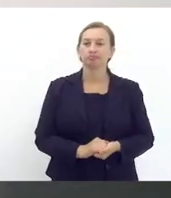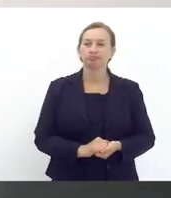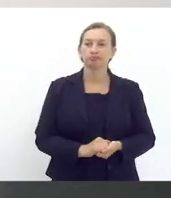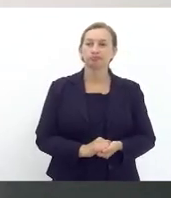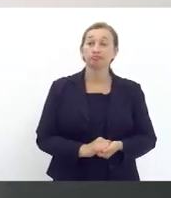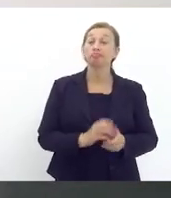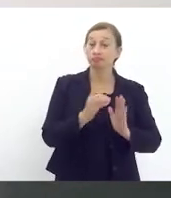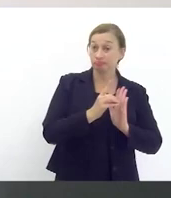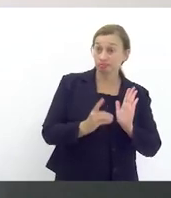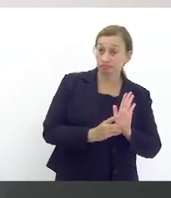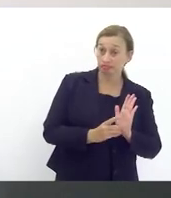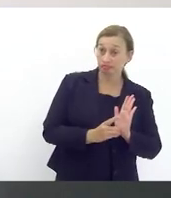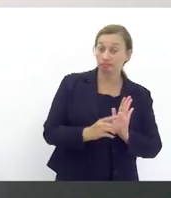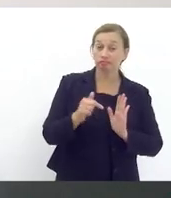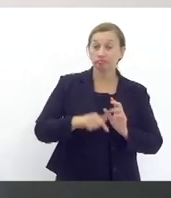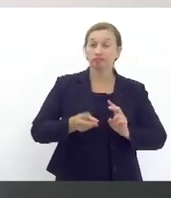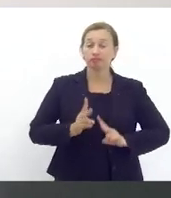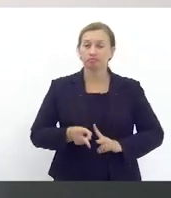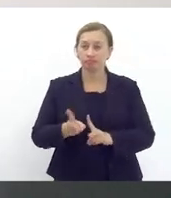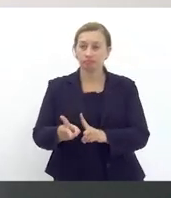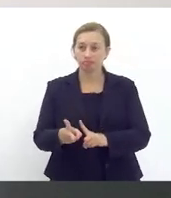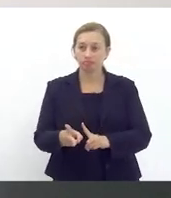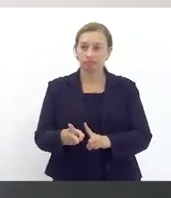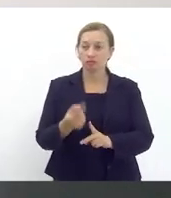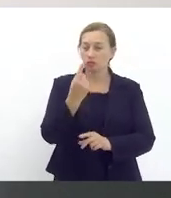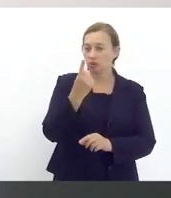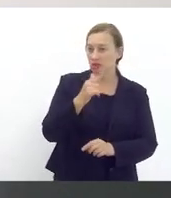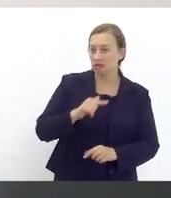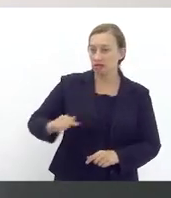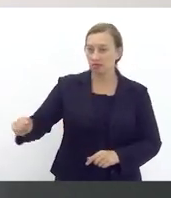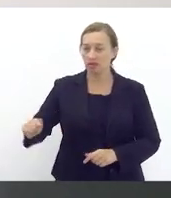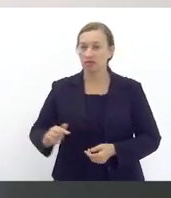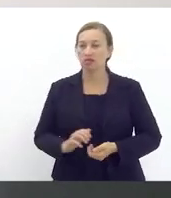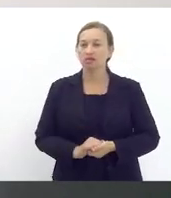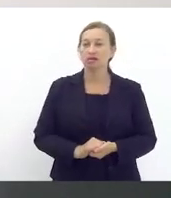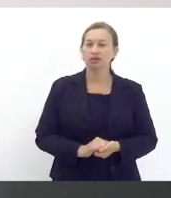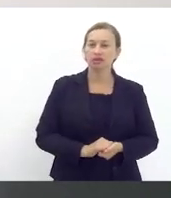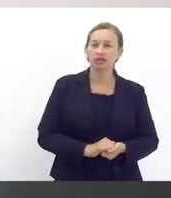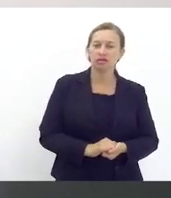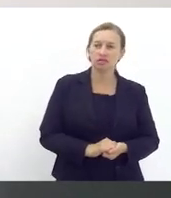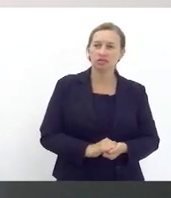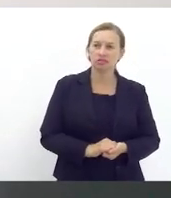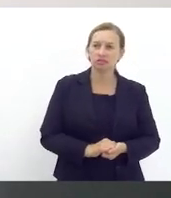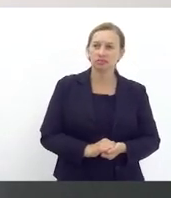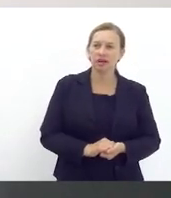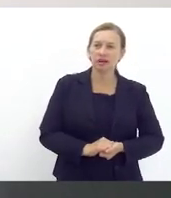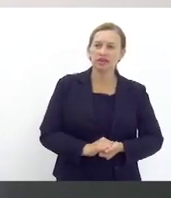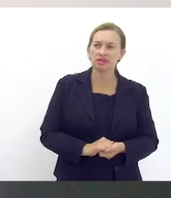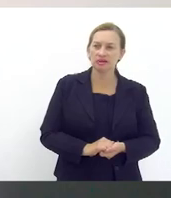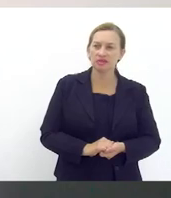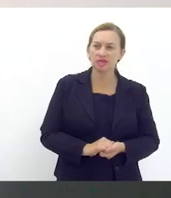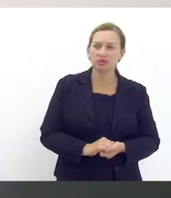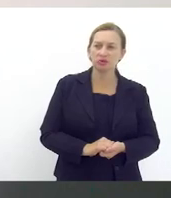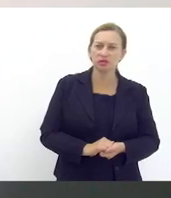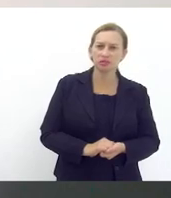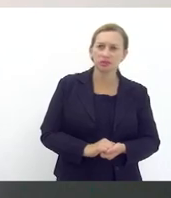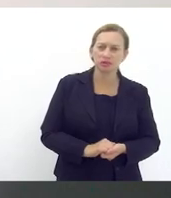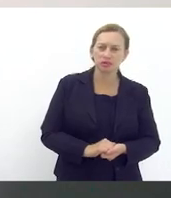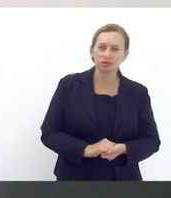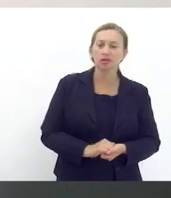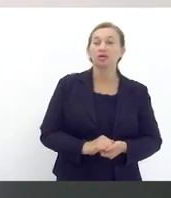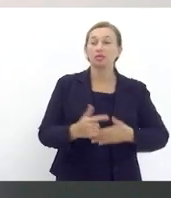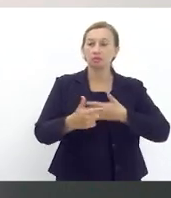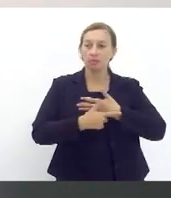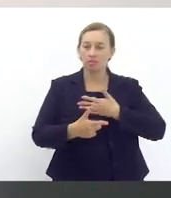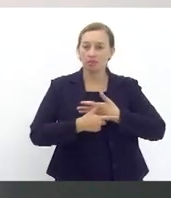após o decreto E aqui estamos continuando não deu nenhuma semana então esse processo vai continuar e esse também é parte do nosso papel